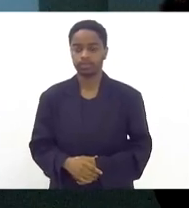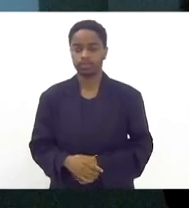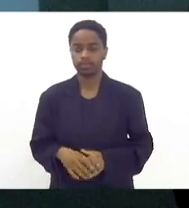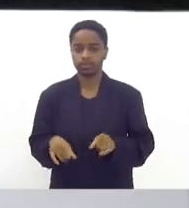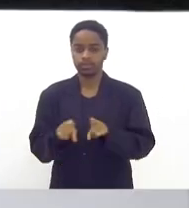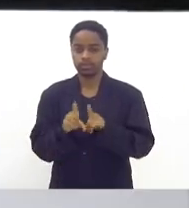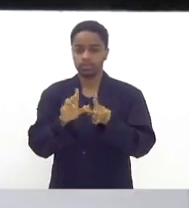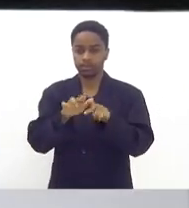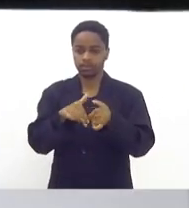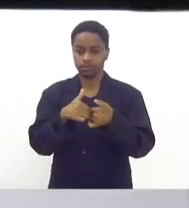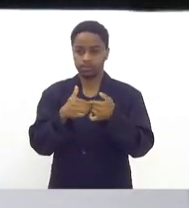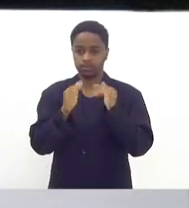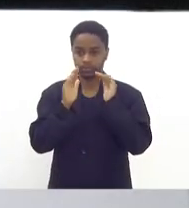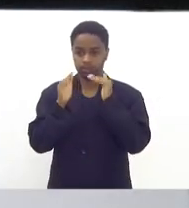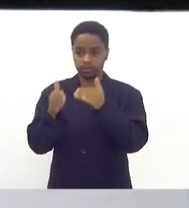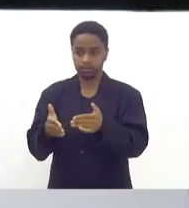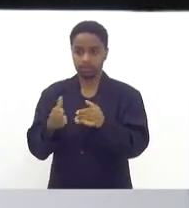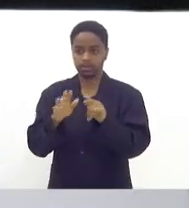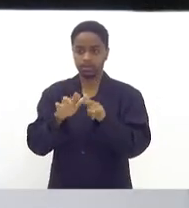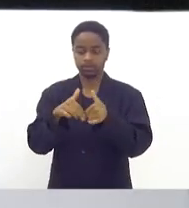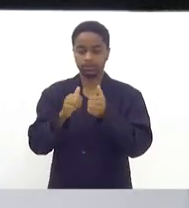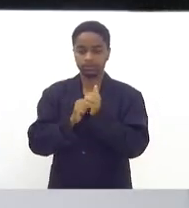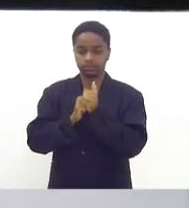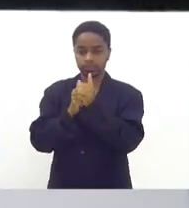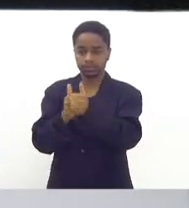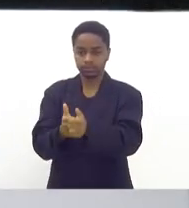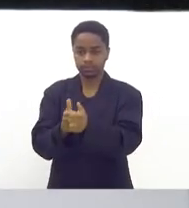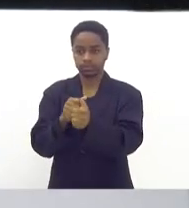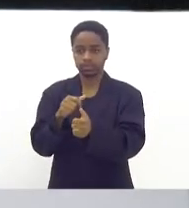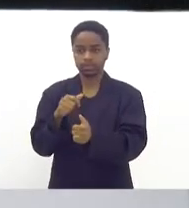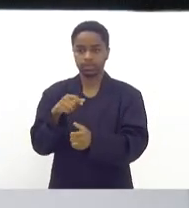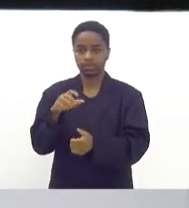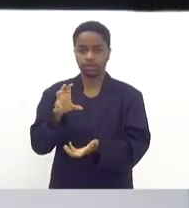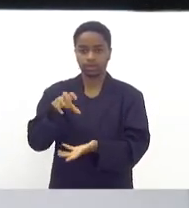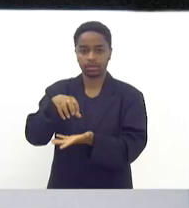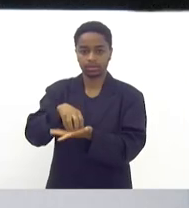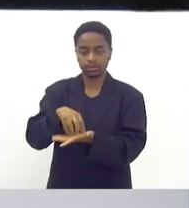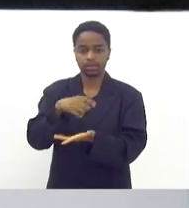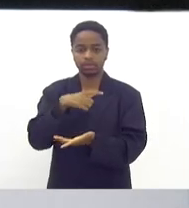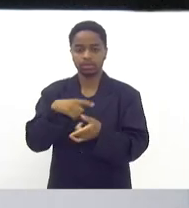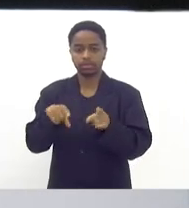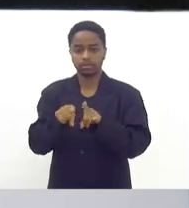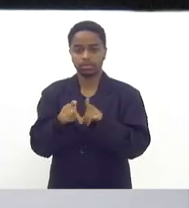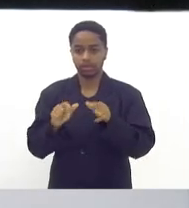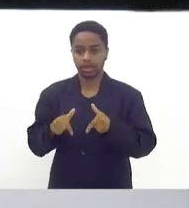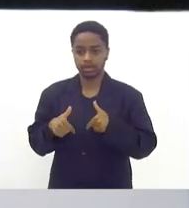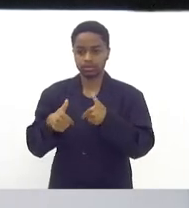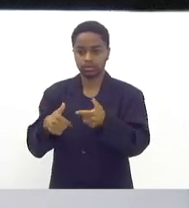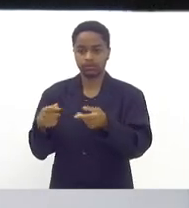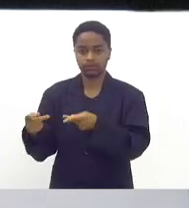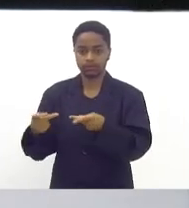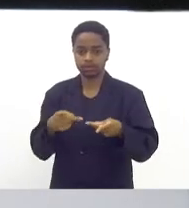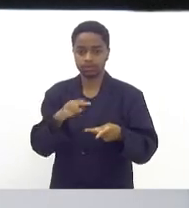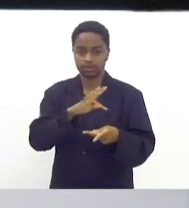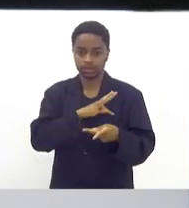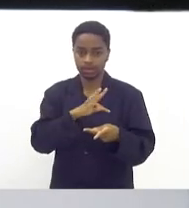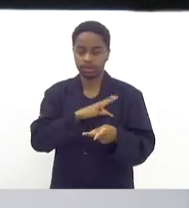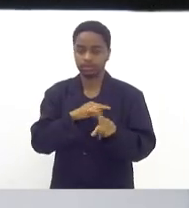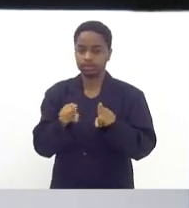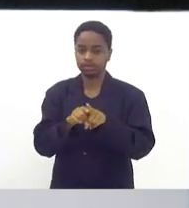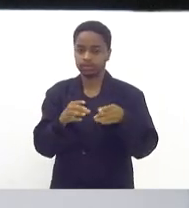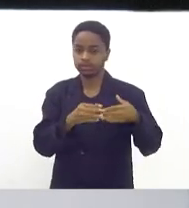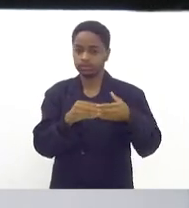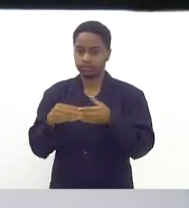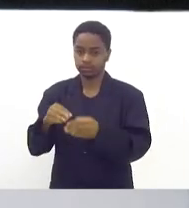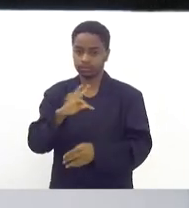deste monitoramento deste acompanhamento a agência tem além das ações visita técnica direção técnica